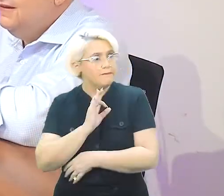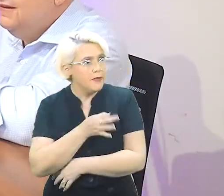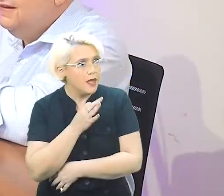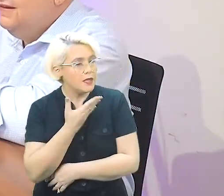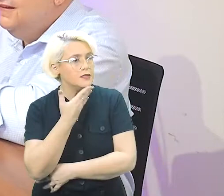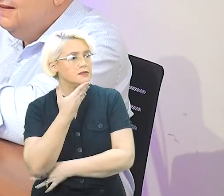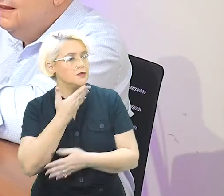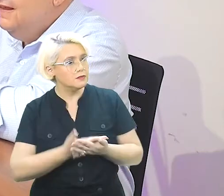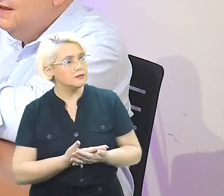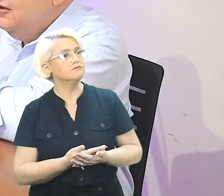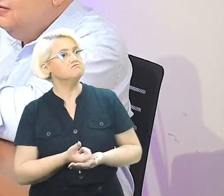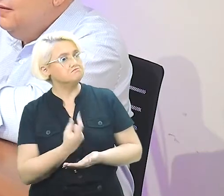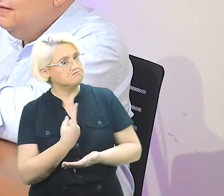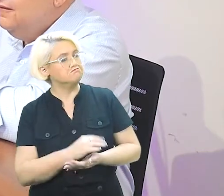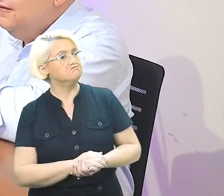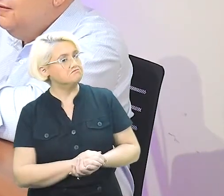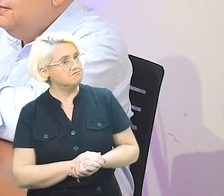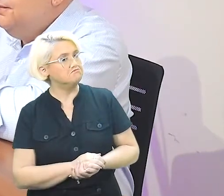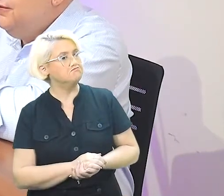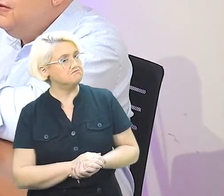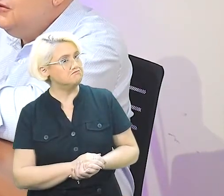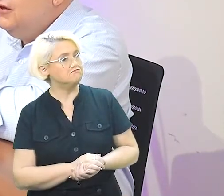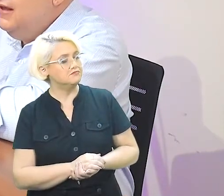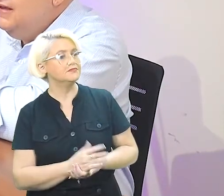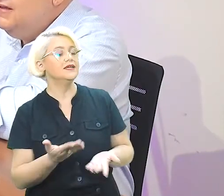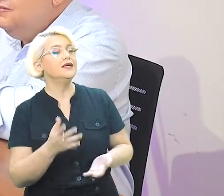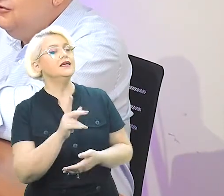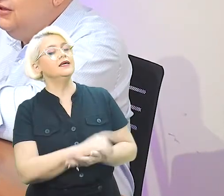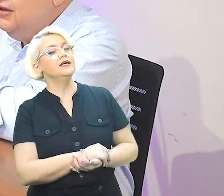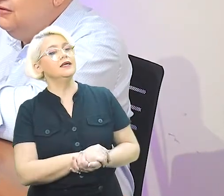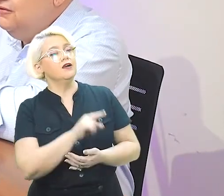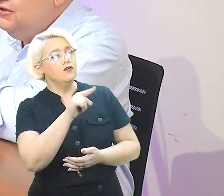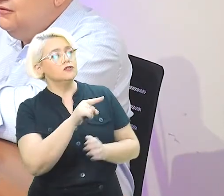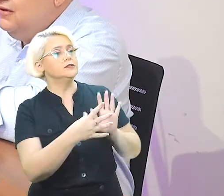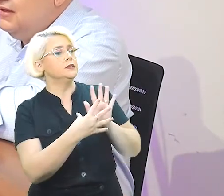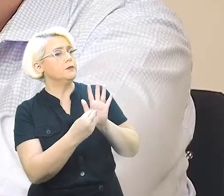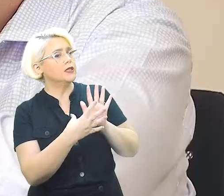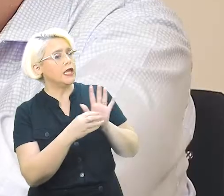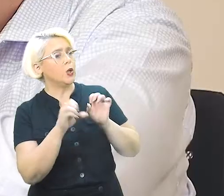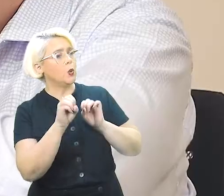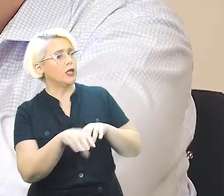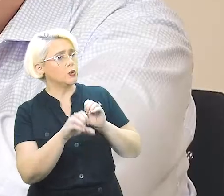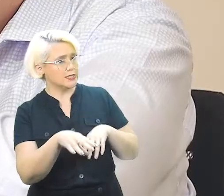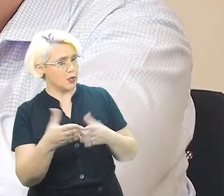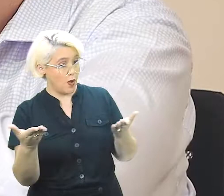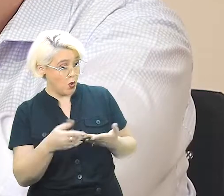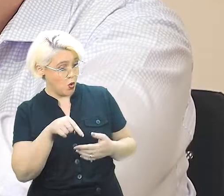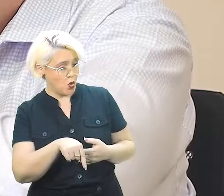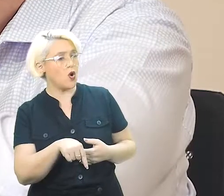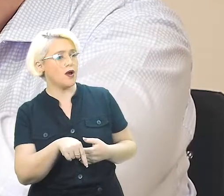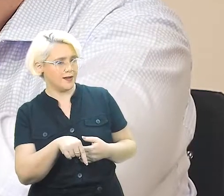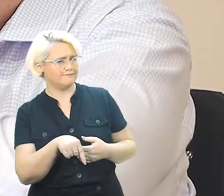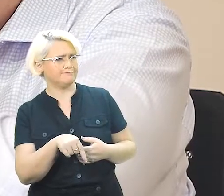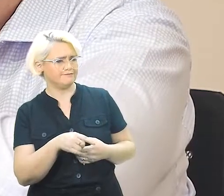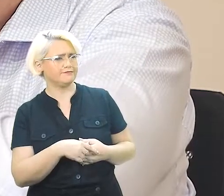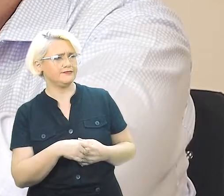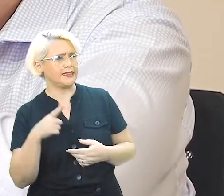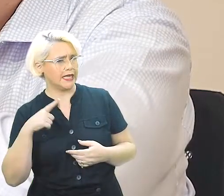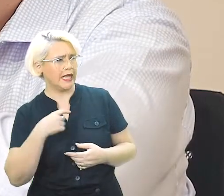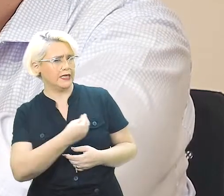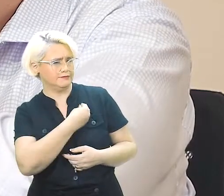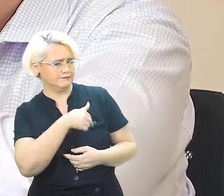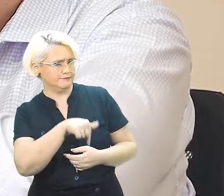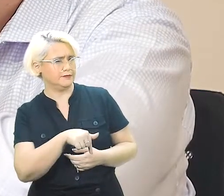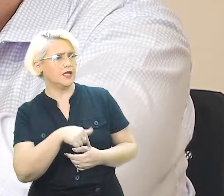Mesmo? Muito. Professora, esse modelo de educação que nós temos hoje, que me